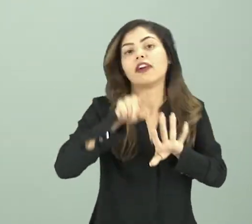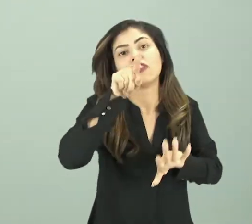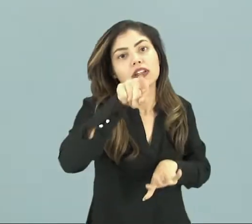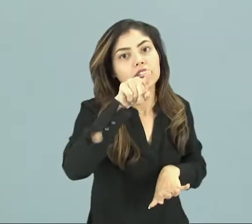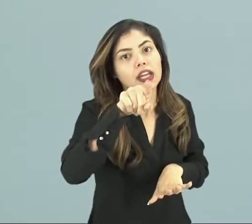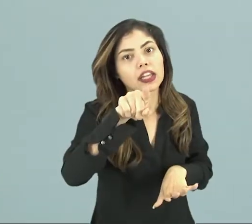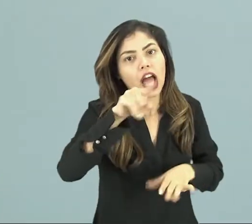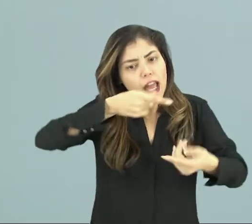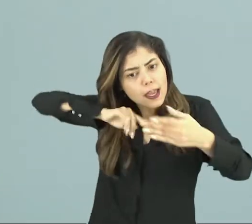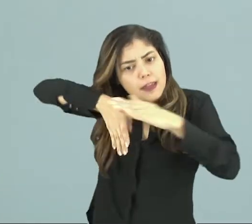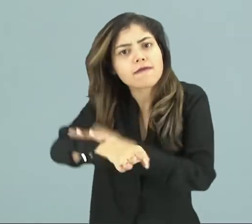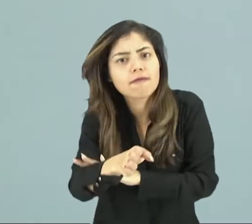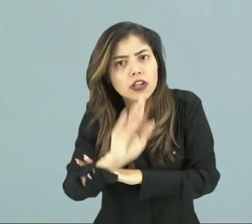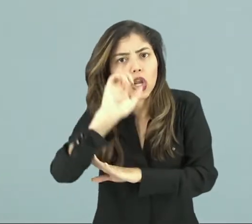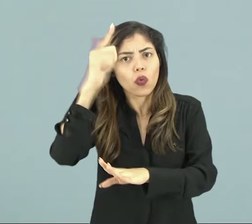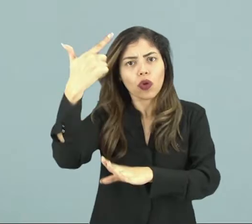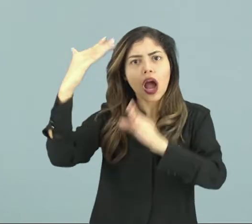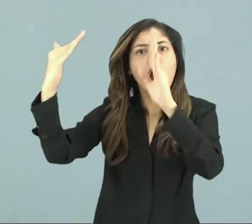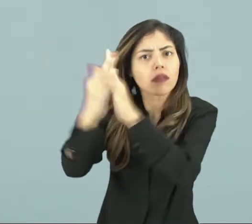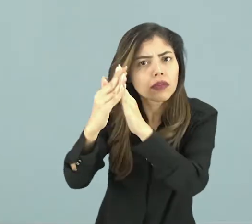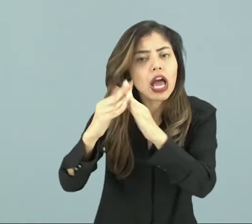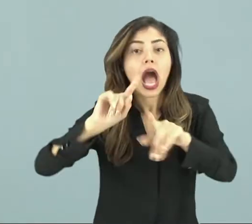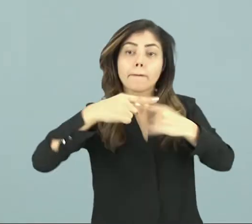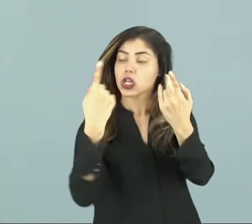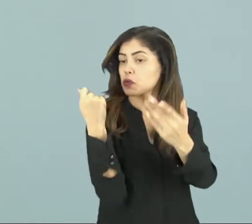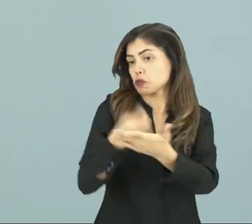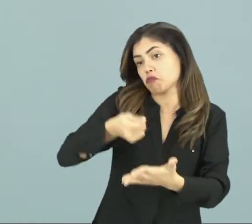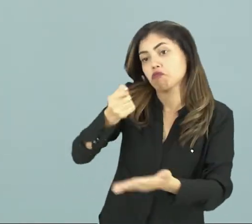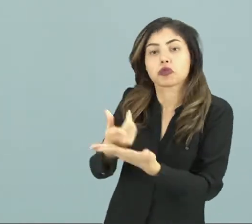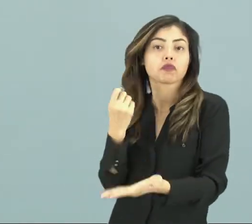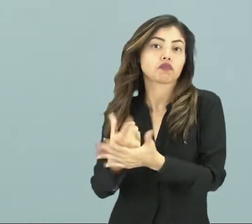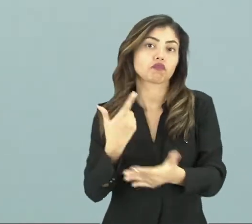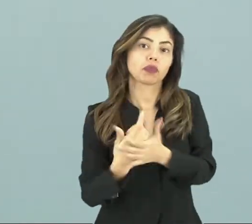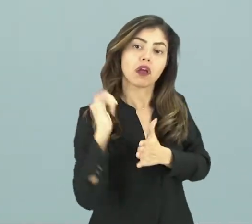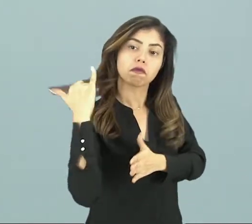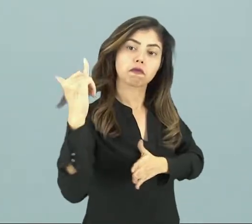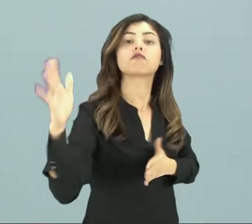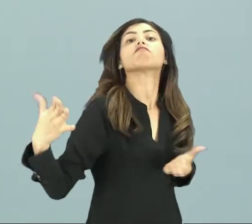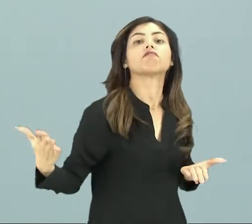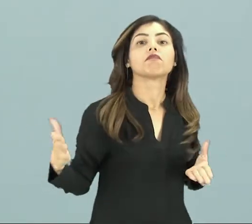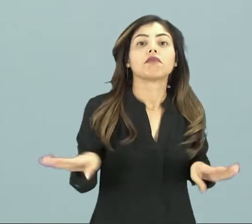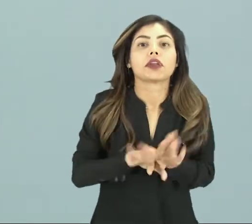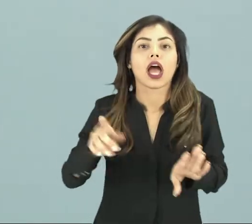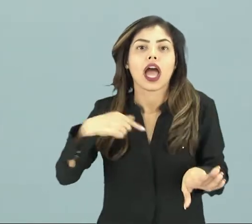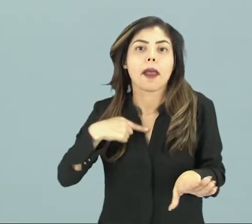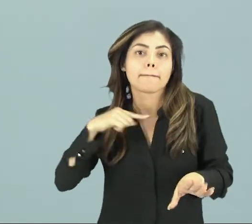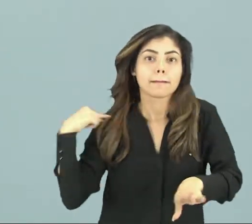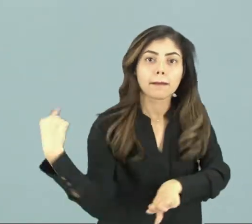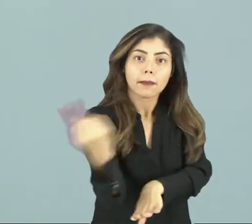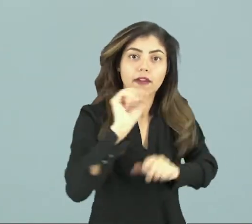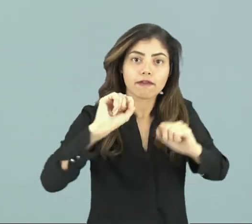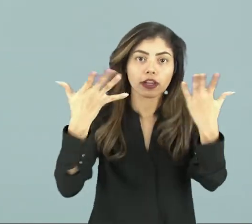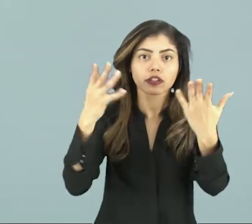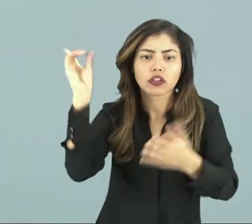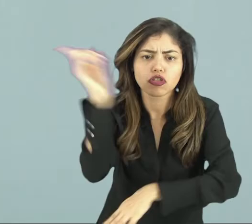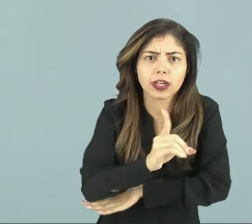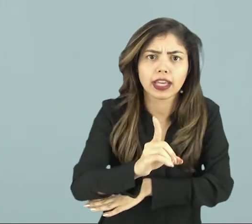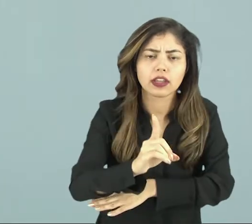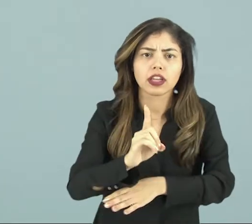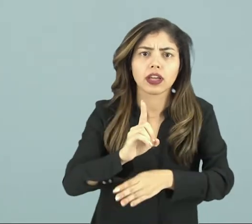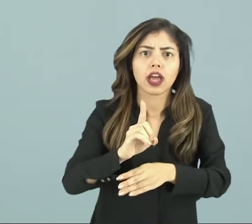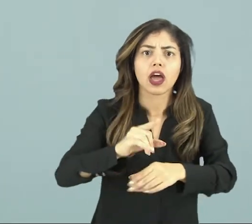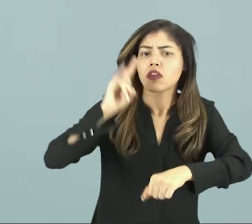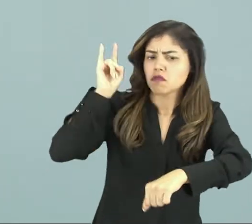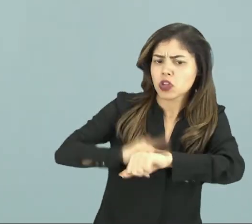está invadindo o espaço dele. Ah, mas eu estou pagando a energia da minha casa. Quem paga o ingresso da festa não tem direito de urinar